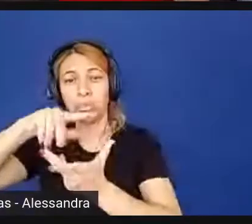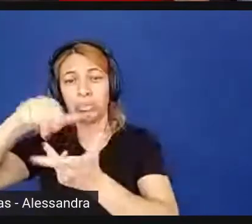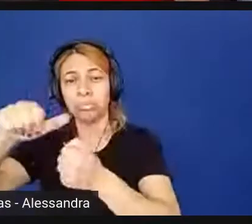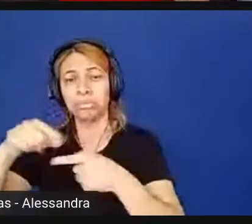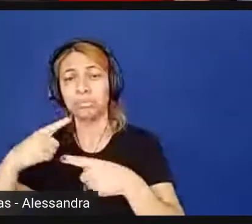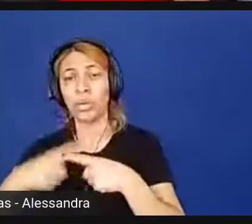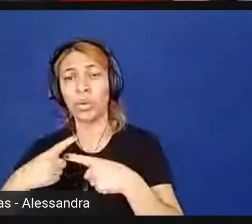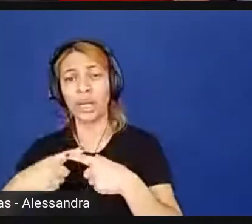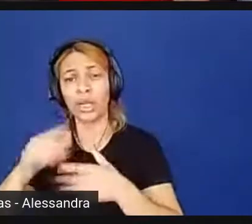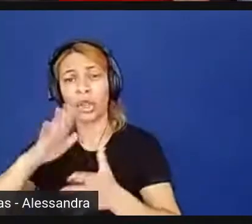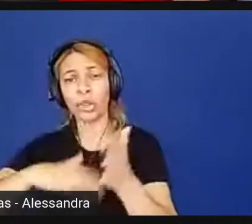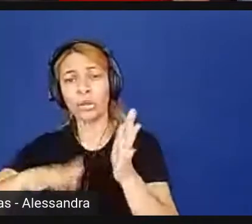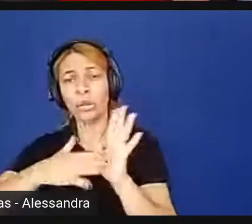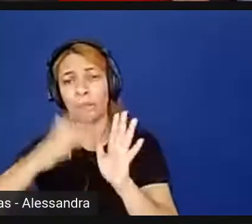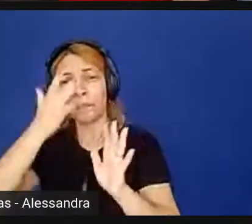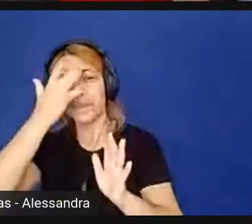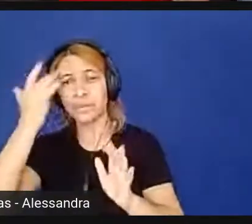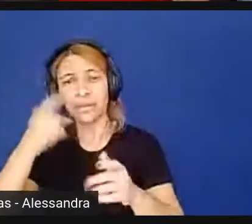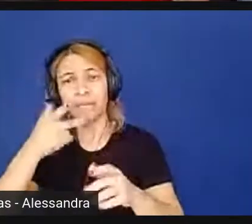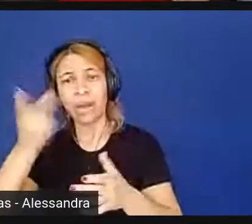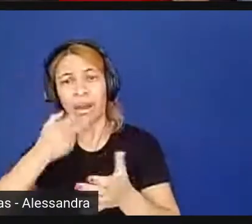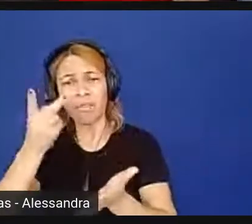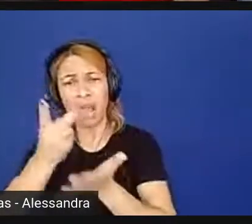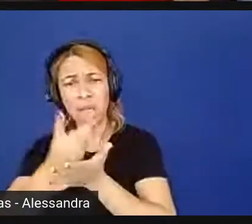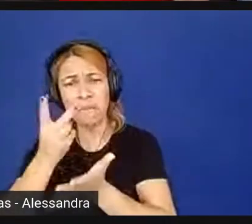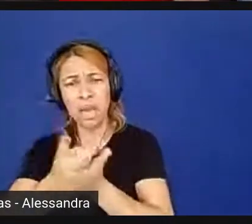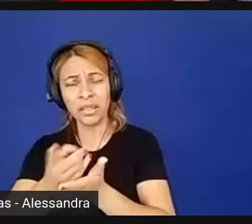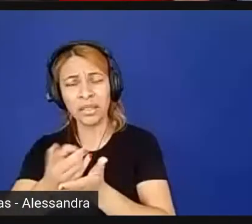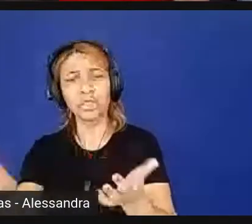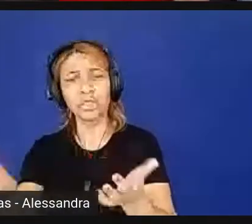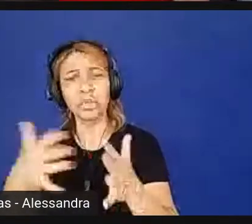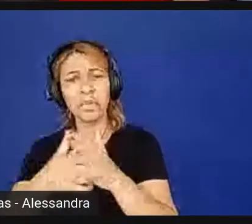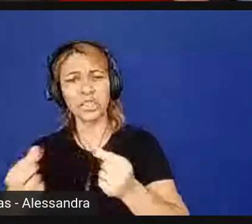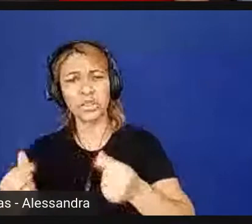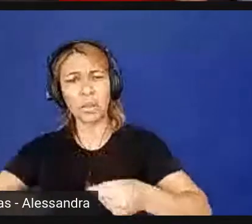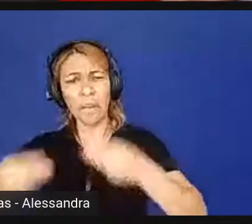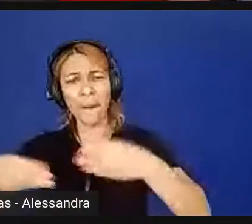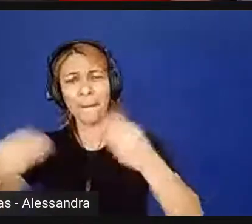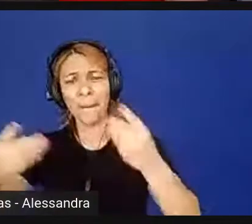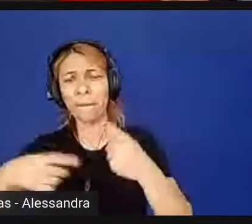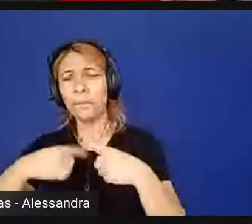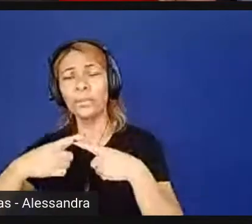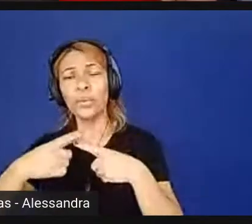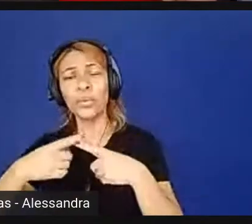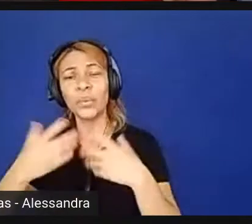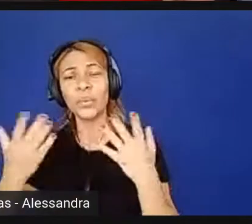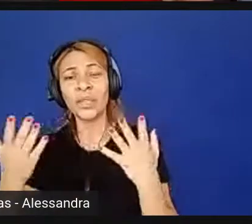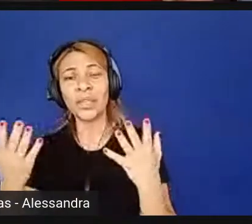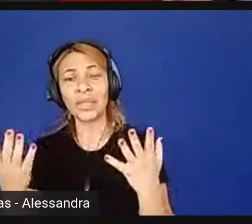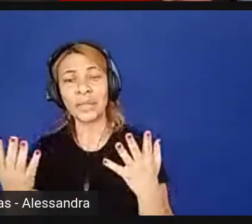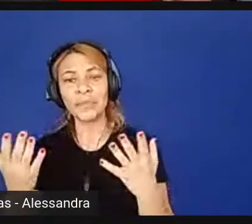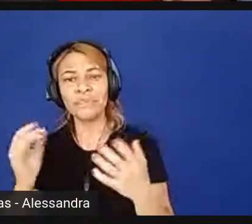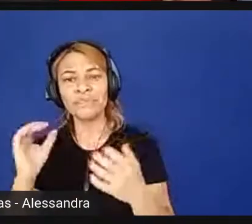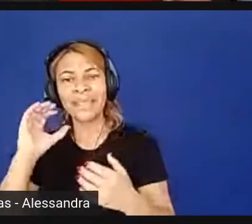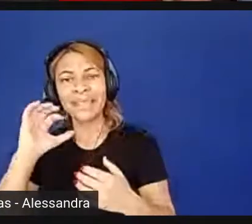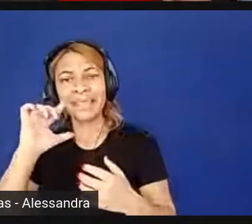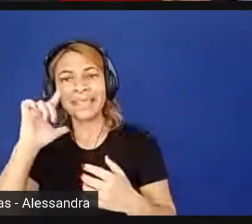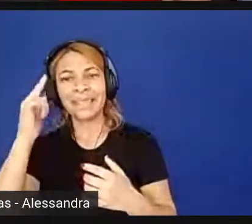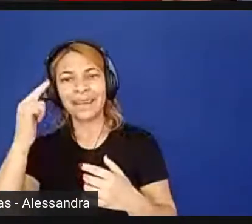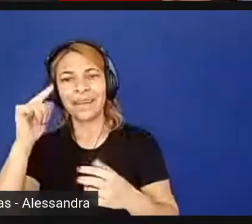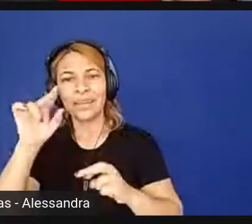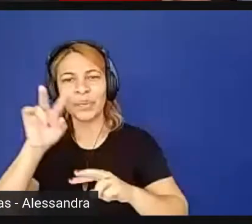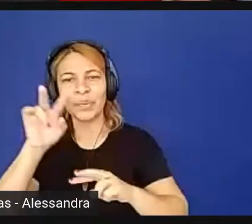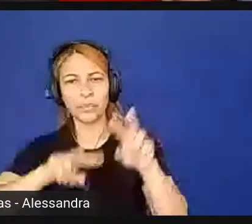nisso, as empresas estão gastando dinheiro por isso, por quê? Bom, é claro que tem aquela visão assim, ó,